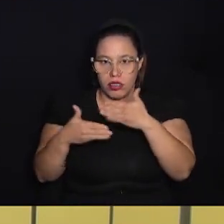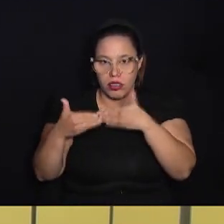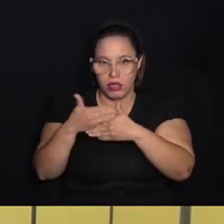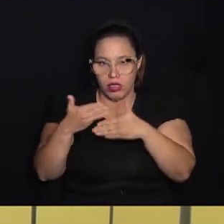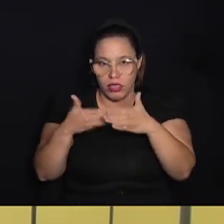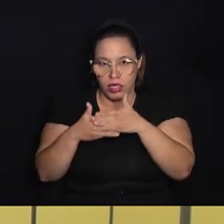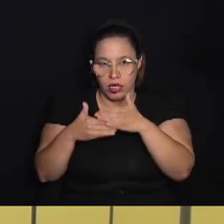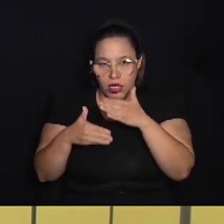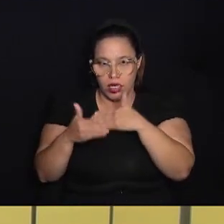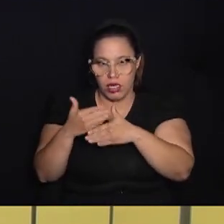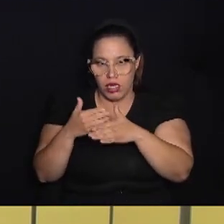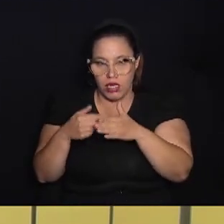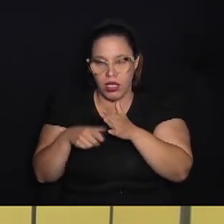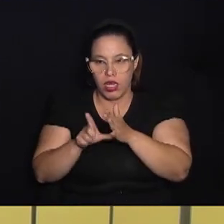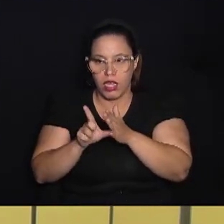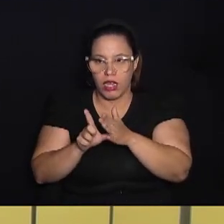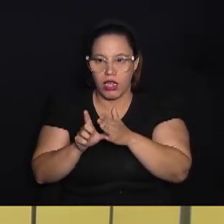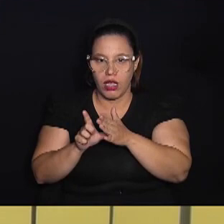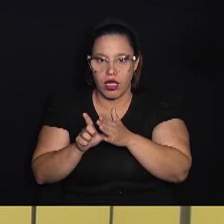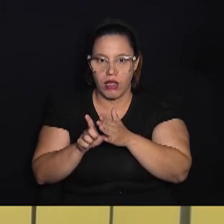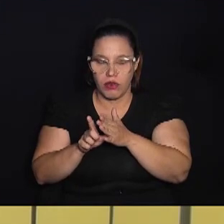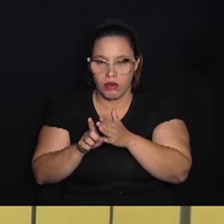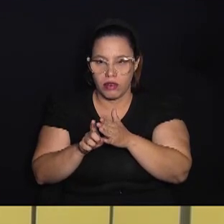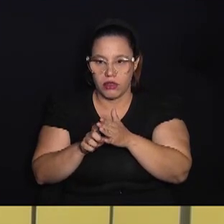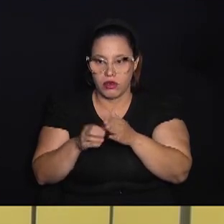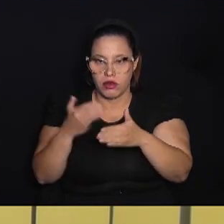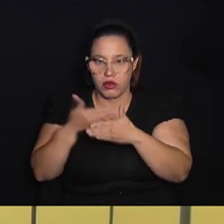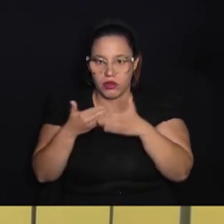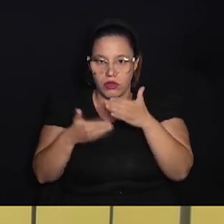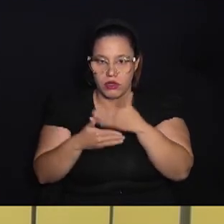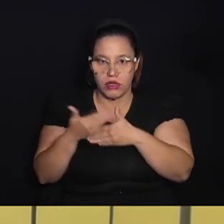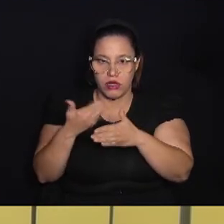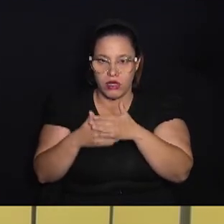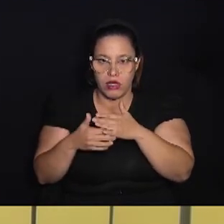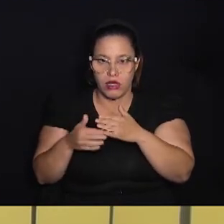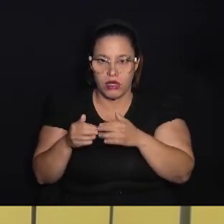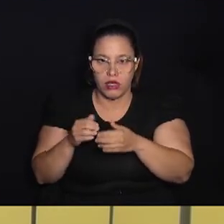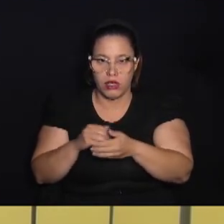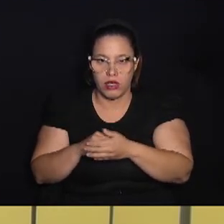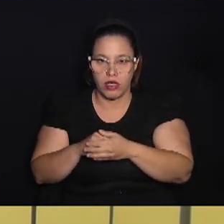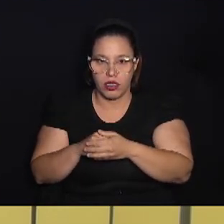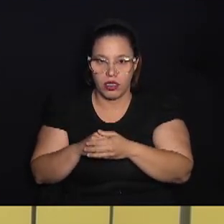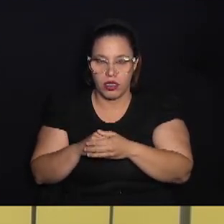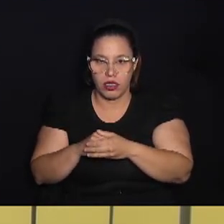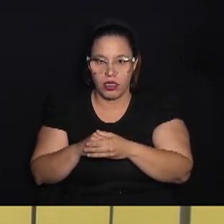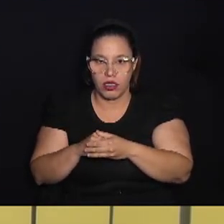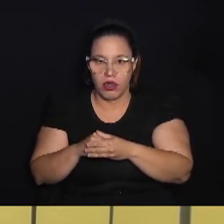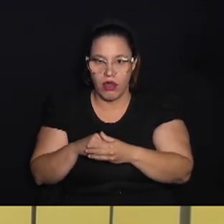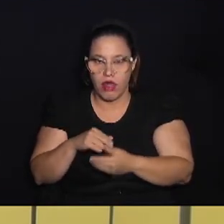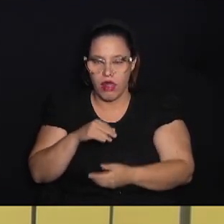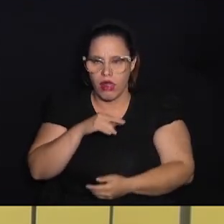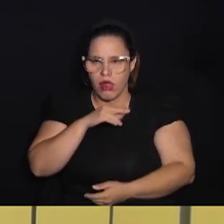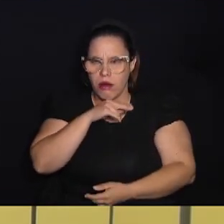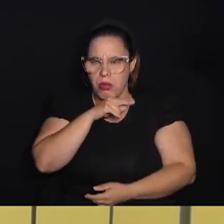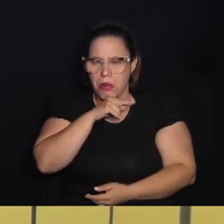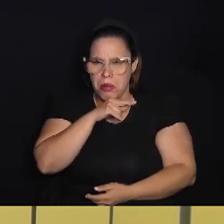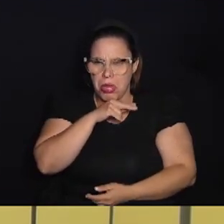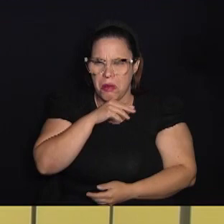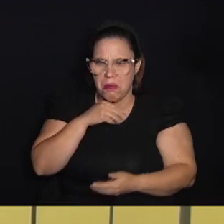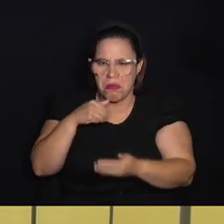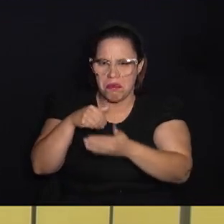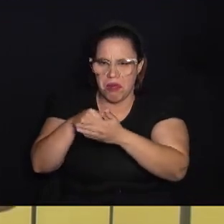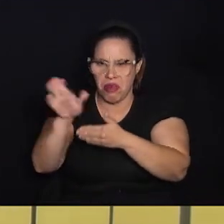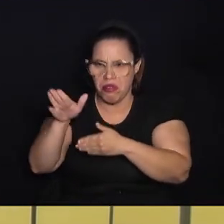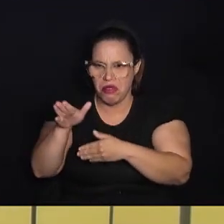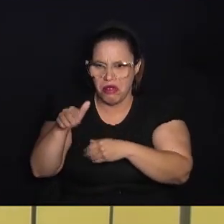iniciais antes de poder construir a a Catedral uma serpente foi expulsa e ficou meio brava não gostou de ter sido